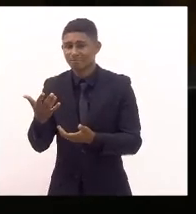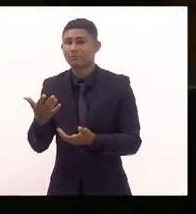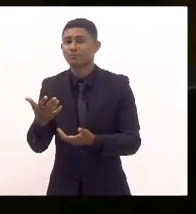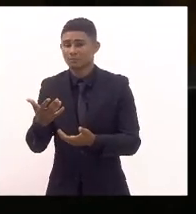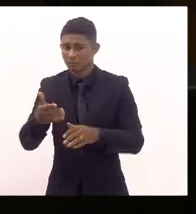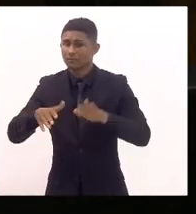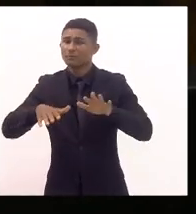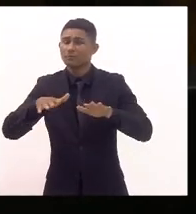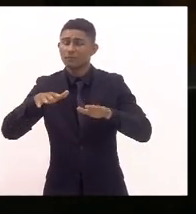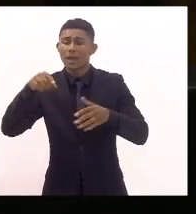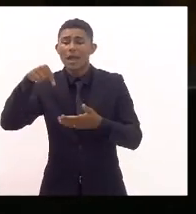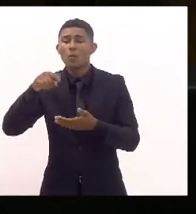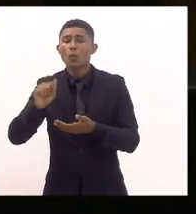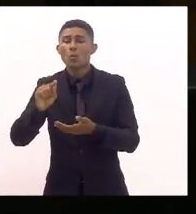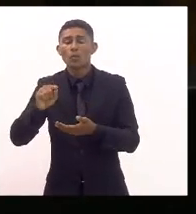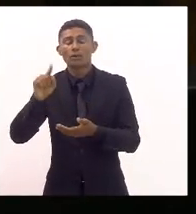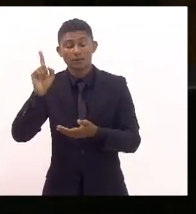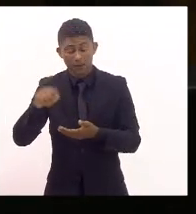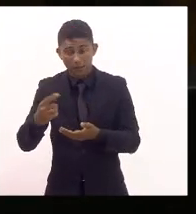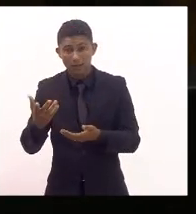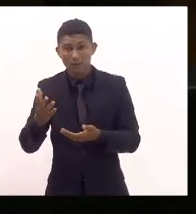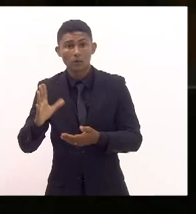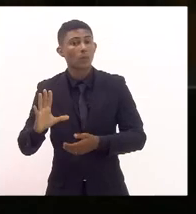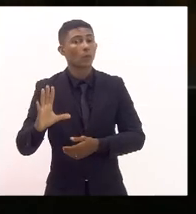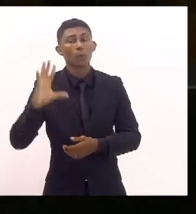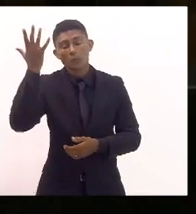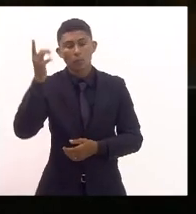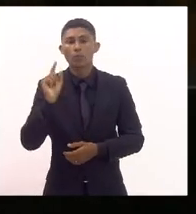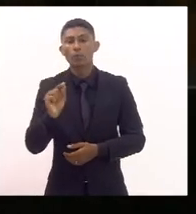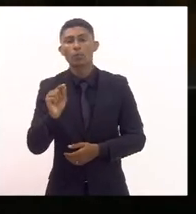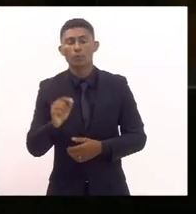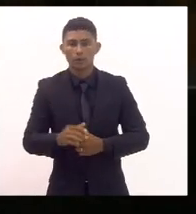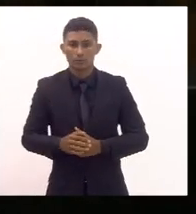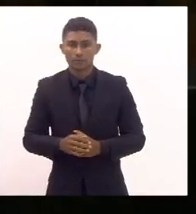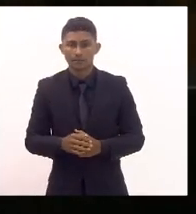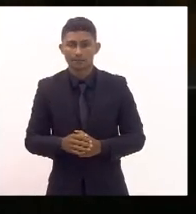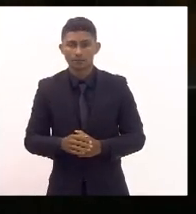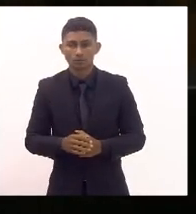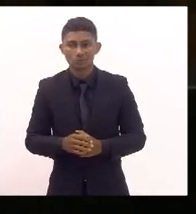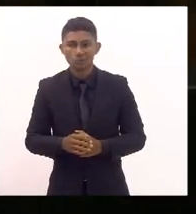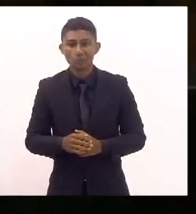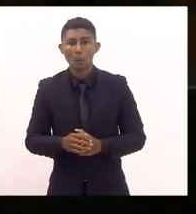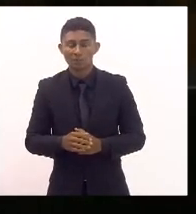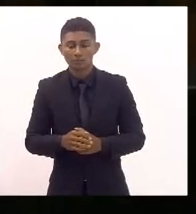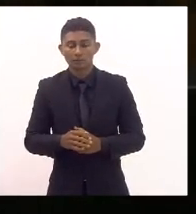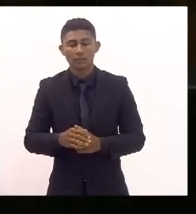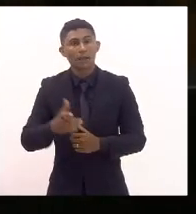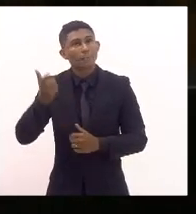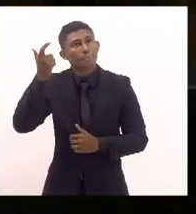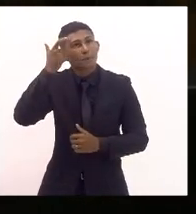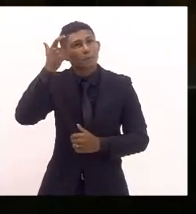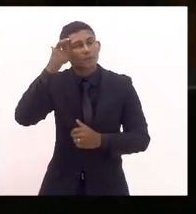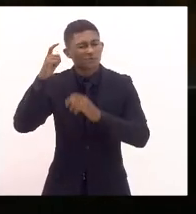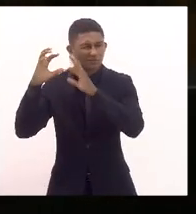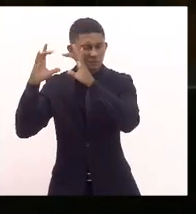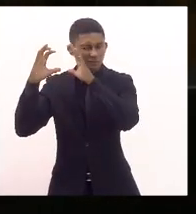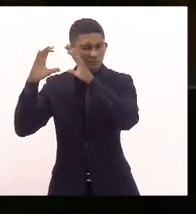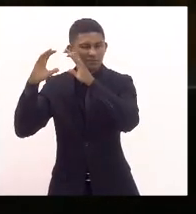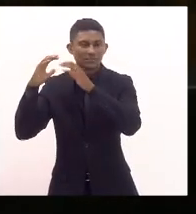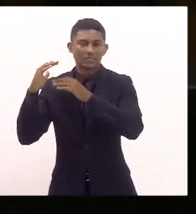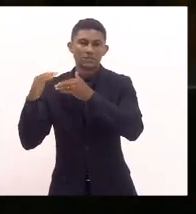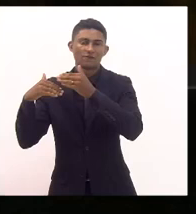acontece o maior número não é de do desenvolvimento cognitivo